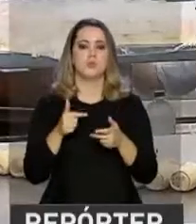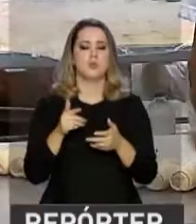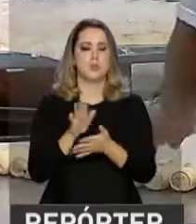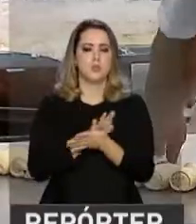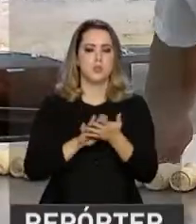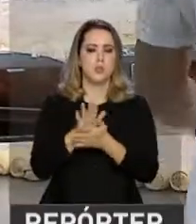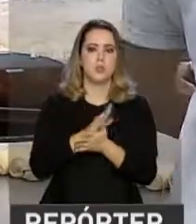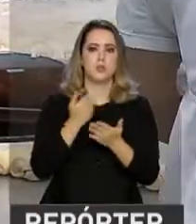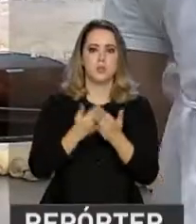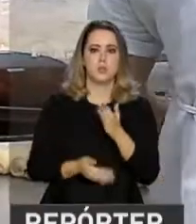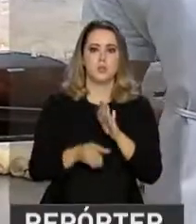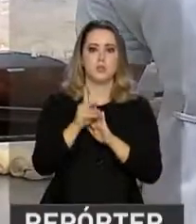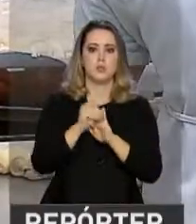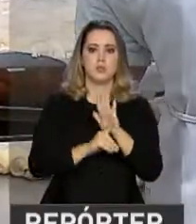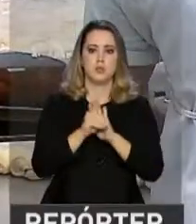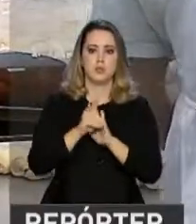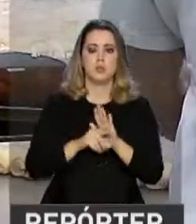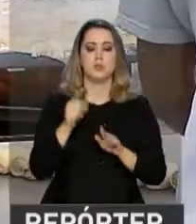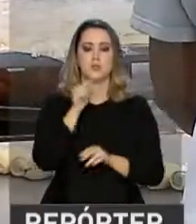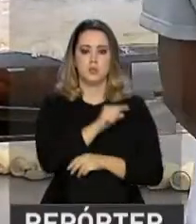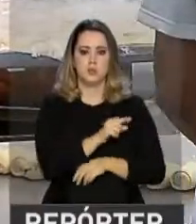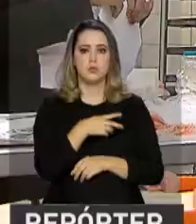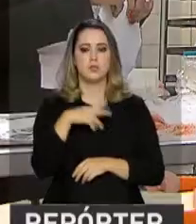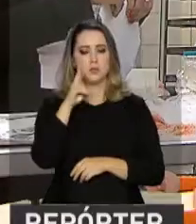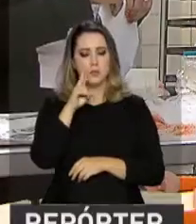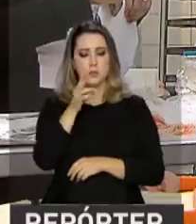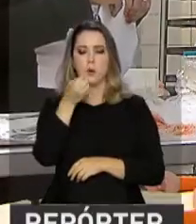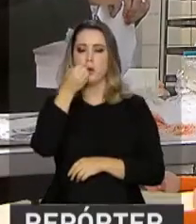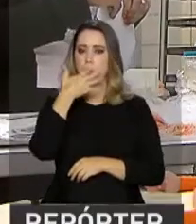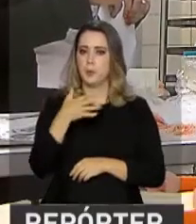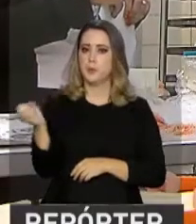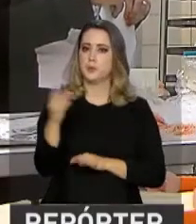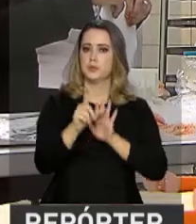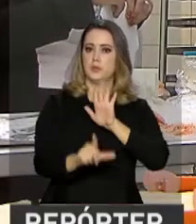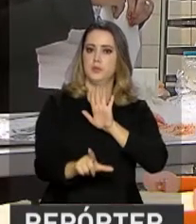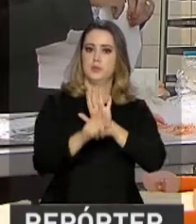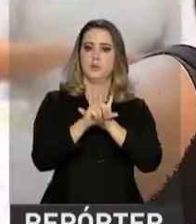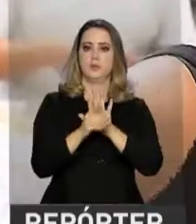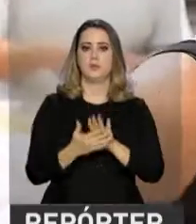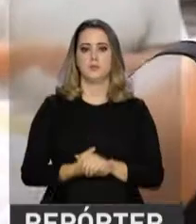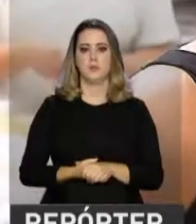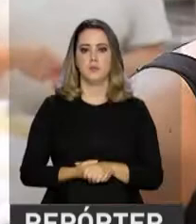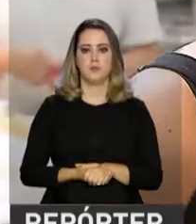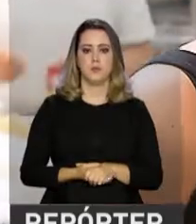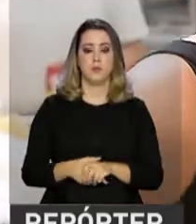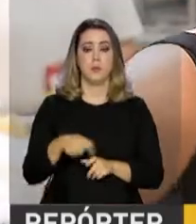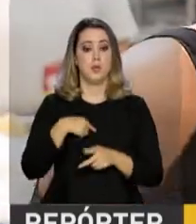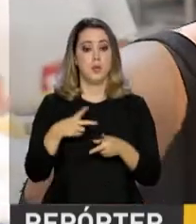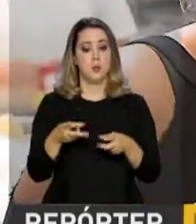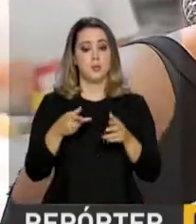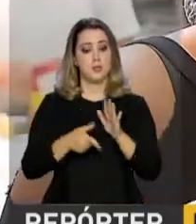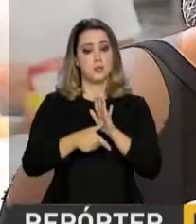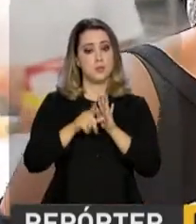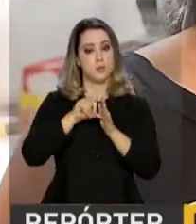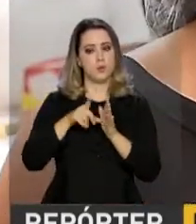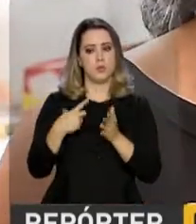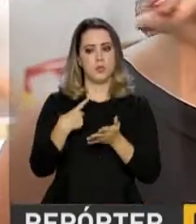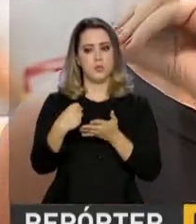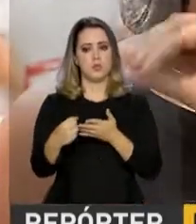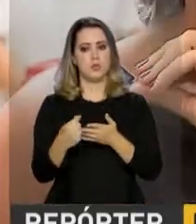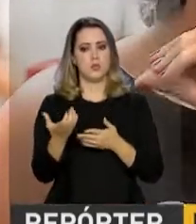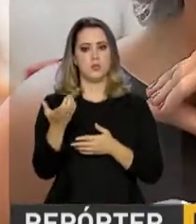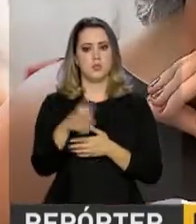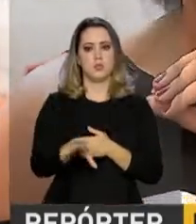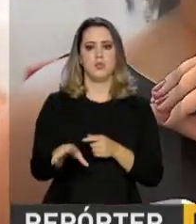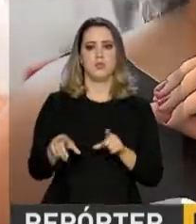perder nenhum direito, Rosilene viu vantagem na nova legislação. Eu preciso sair mais cedo, eu não quero ficar com